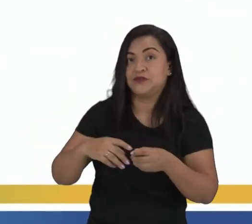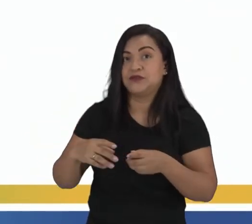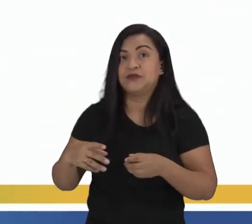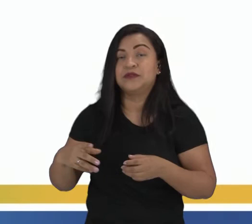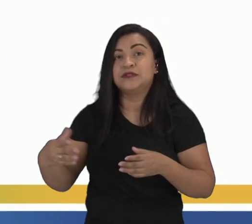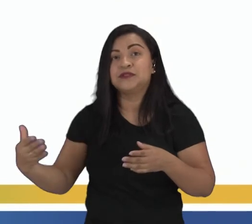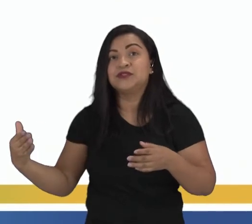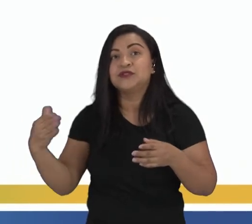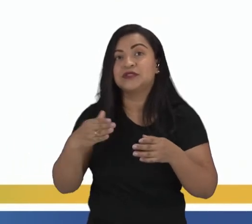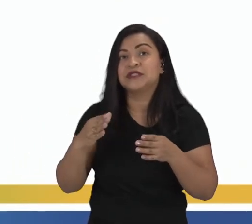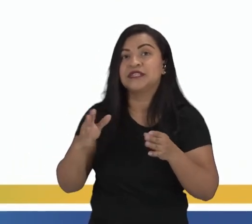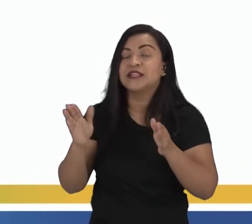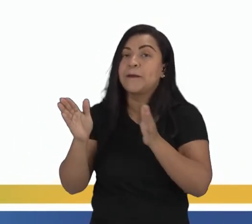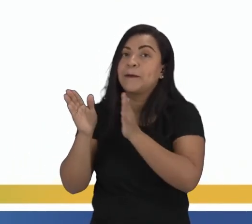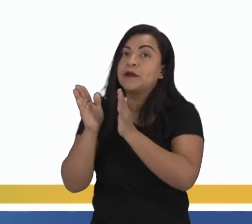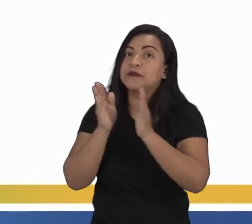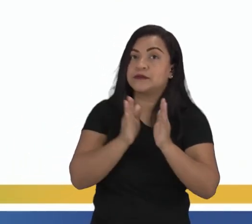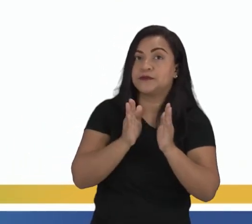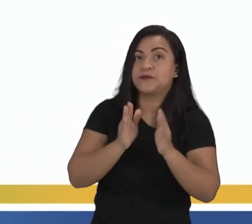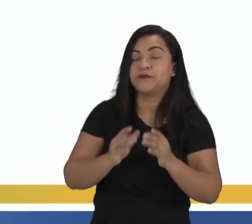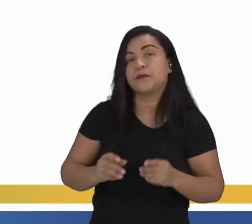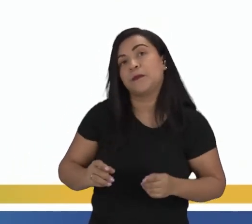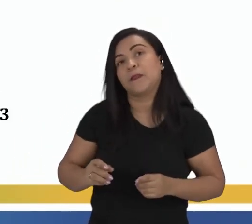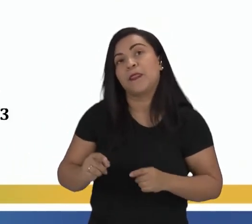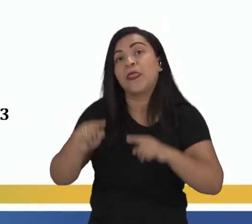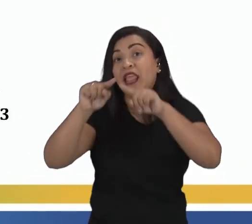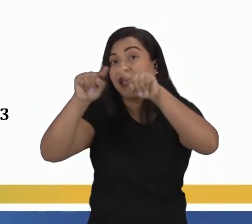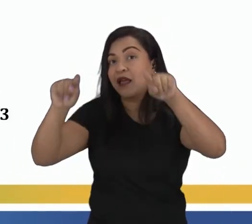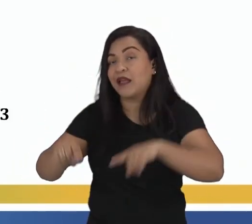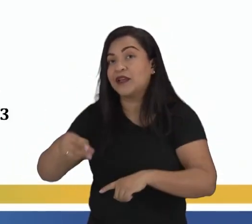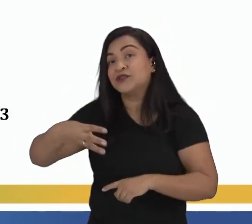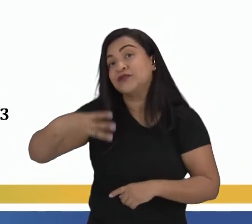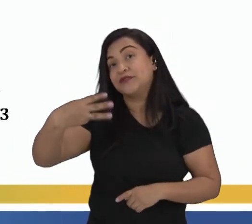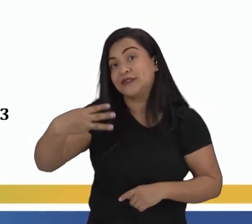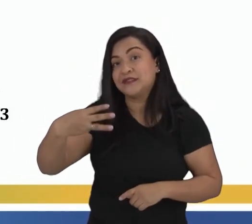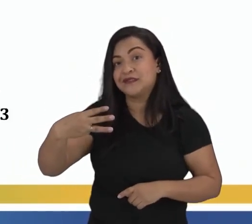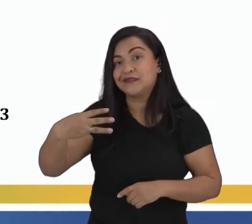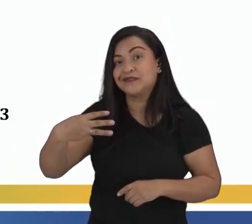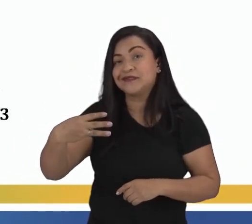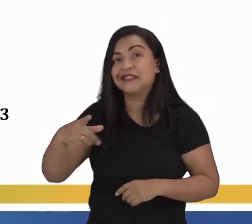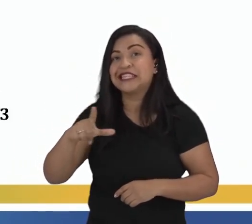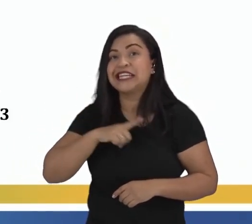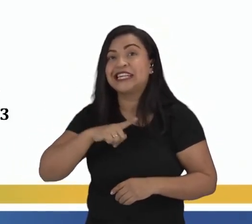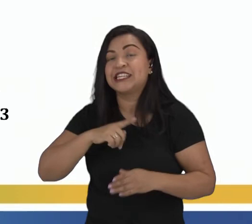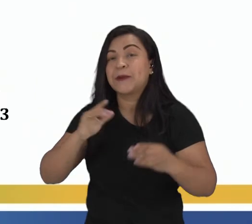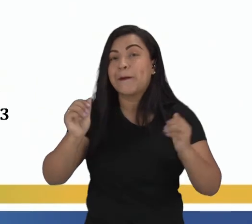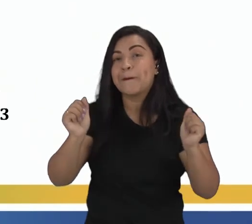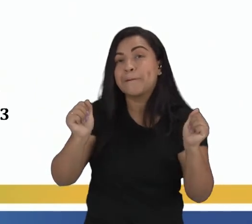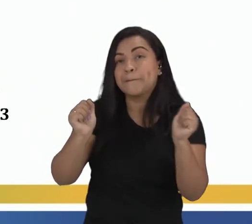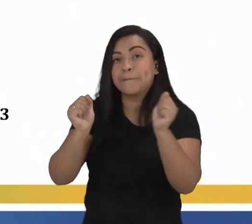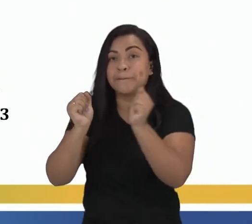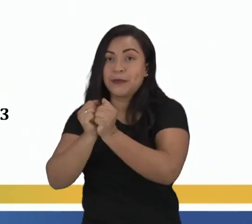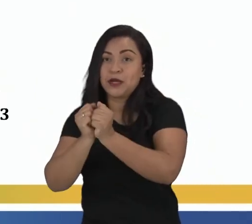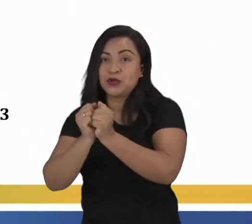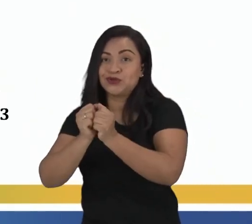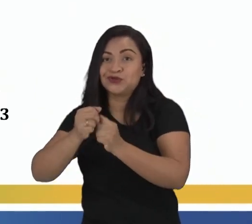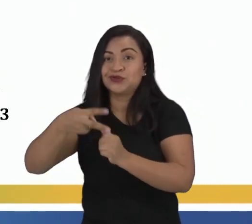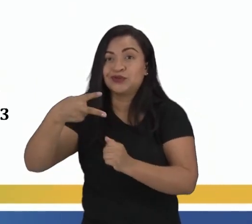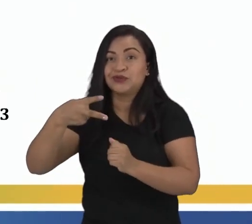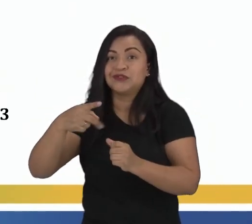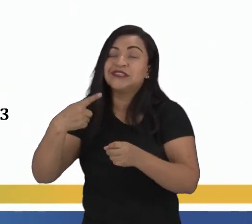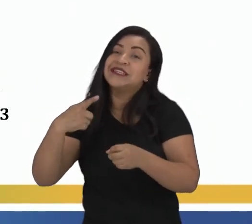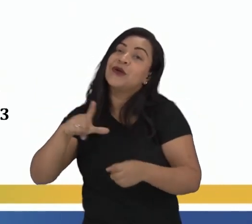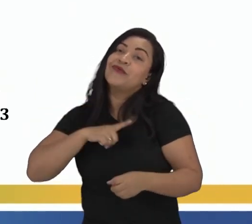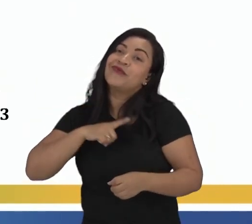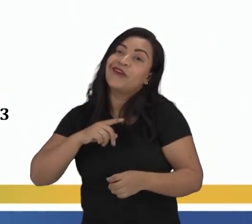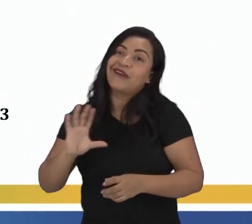massa 2. E o corpo de massa 3, ele está em contato com o corpo 2, portanto existe ação e